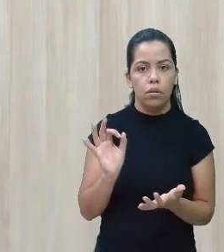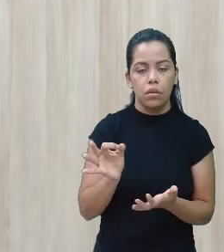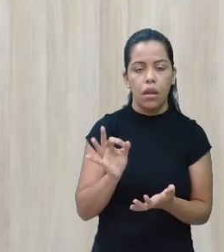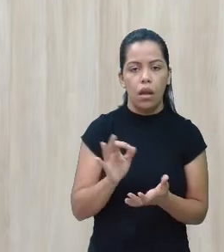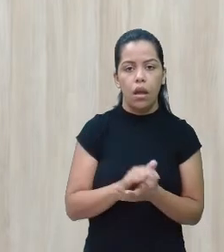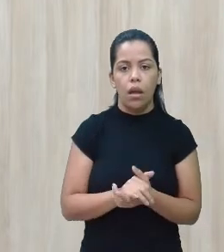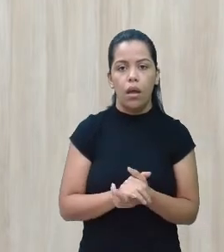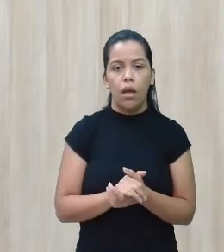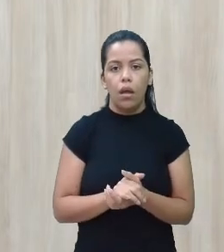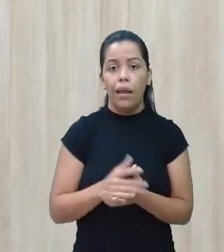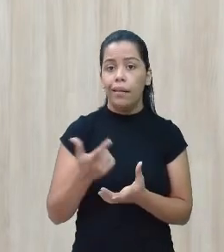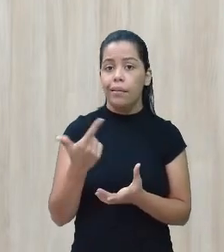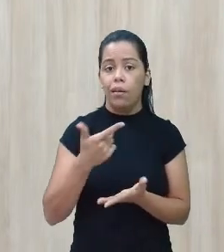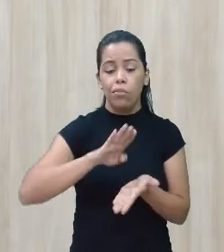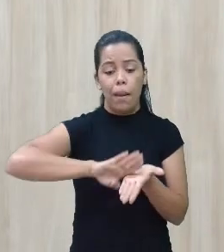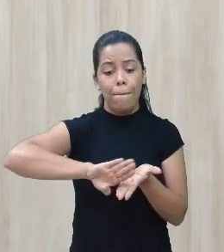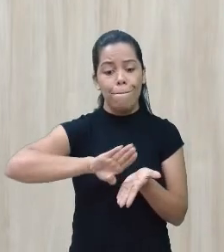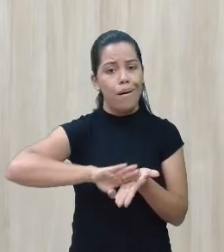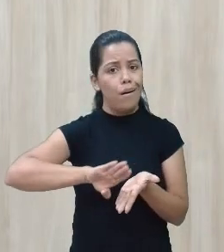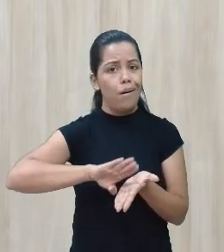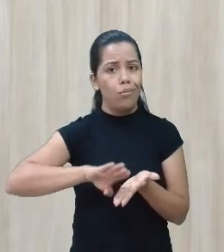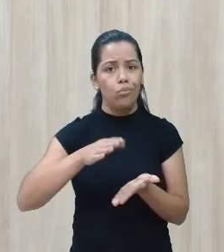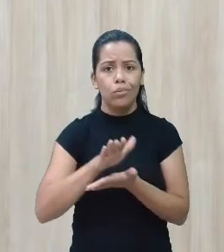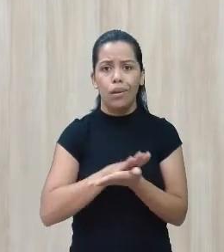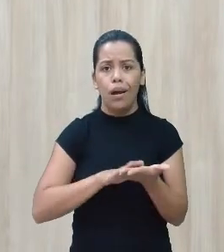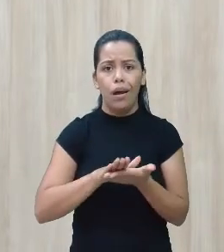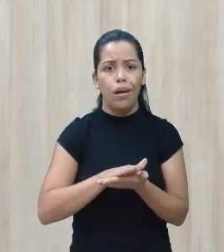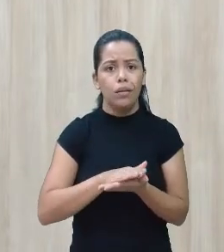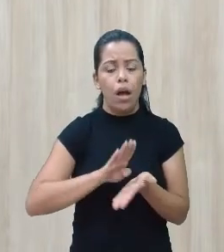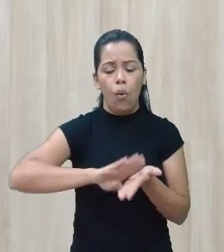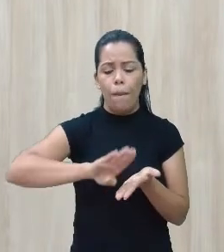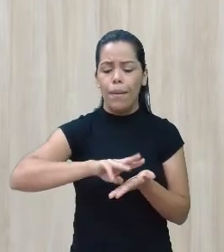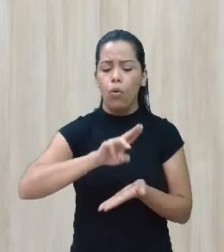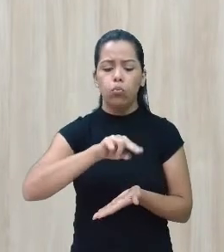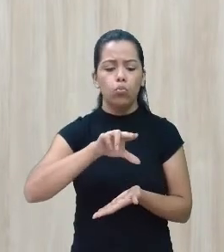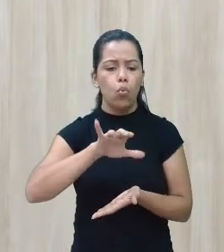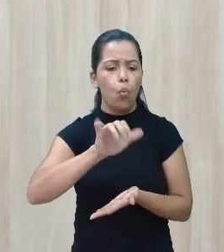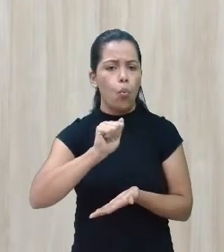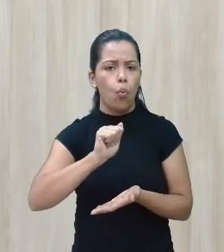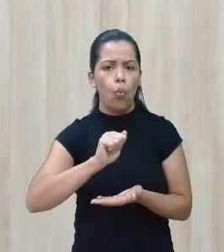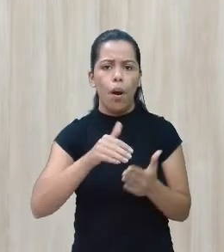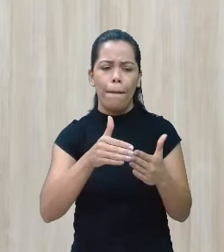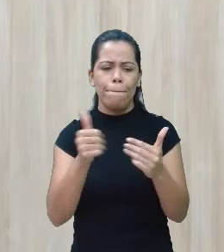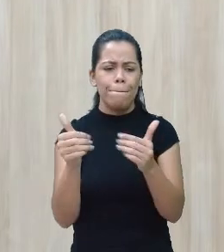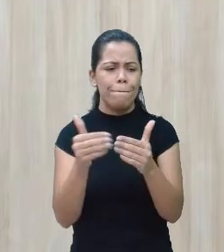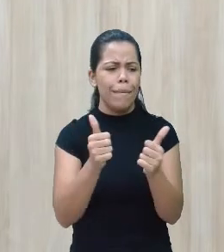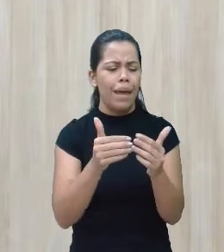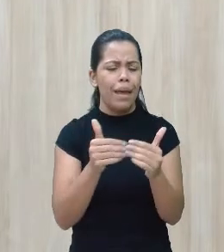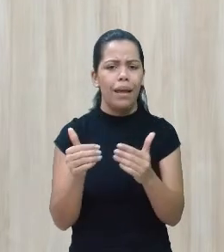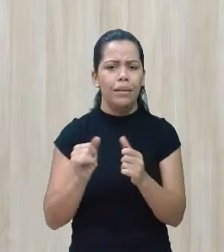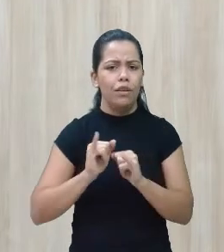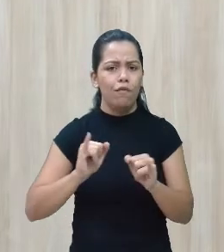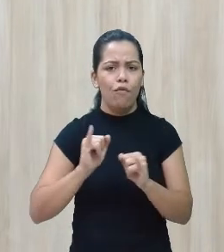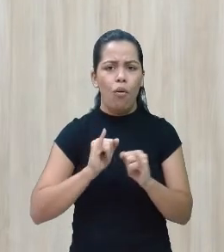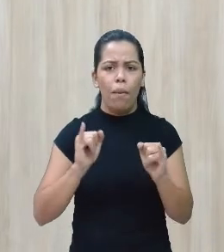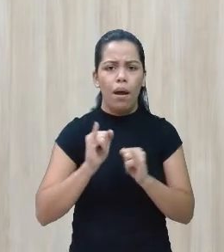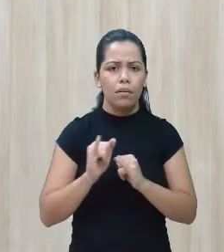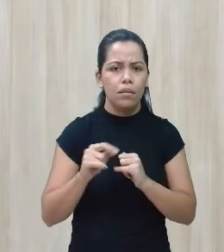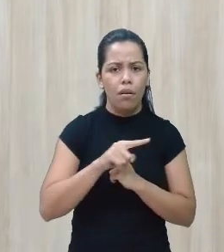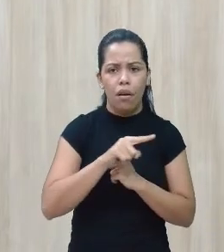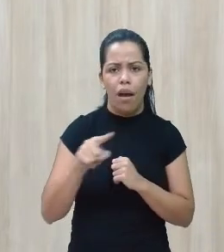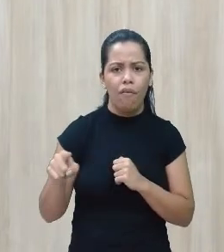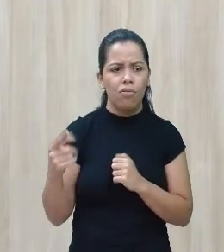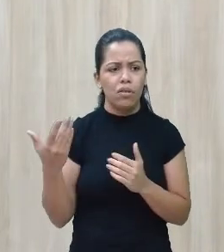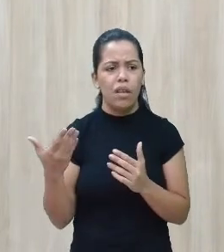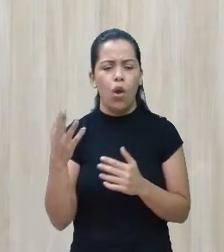Nenhum banco sério, instituição séria, pede informações, senhas bancárias, através de mensagem de texto, através de ligações